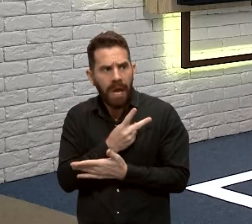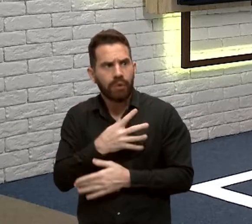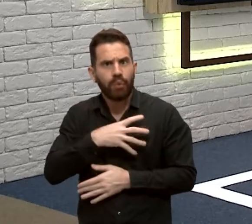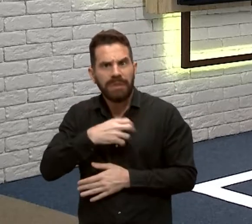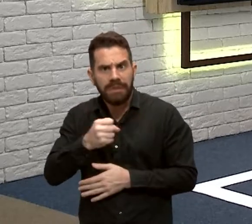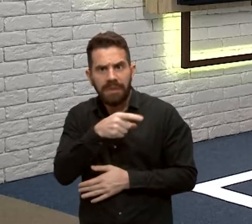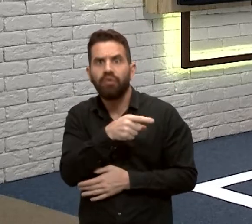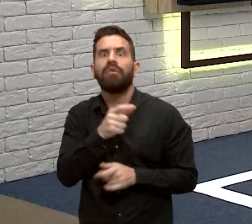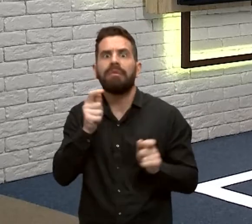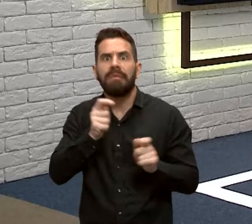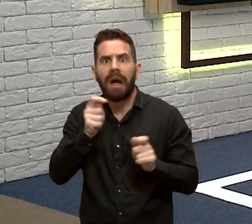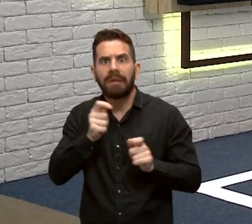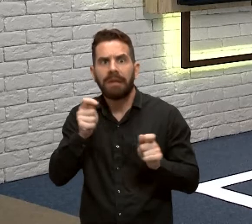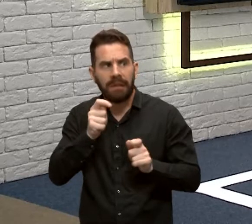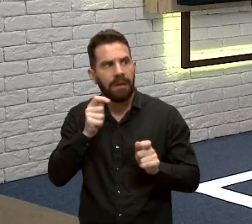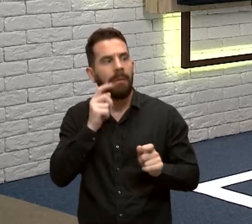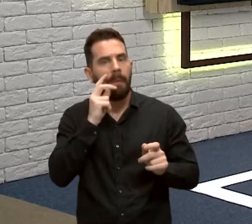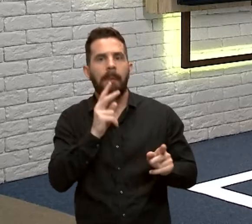poder